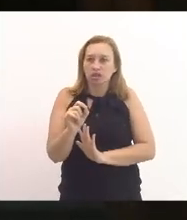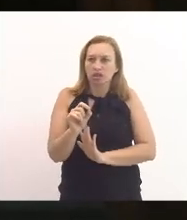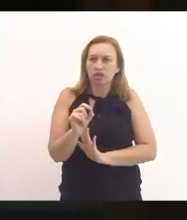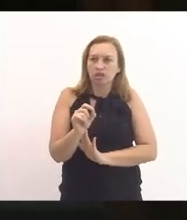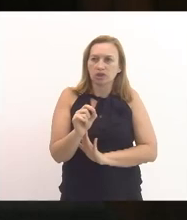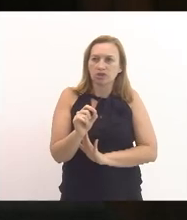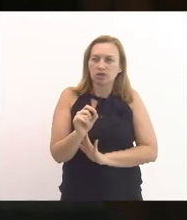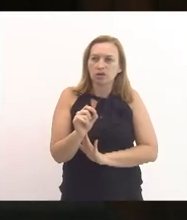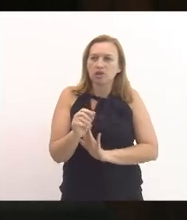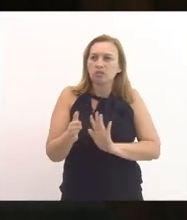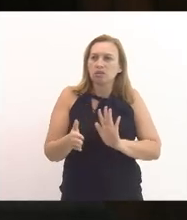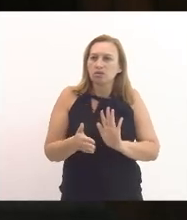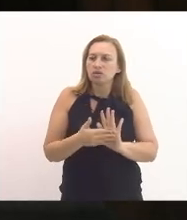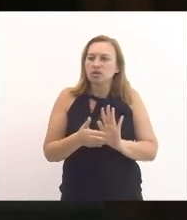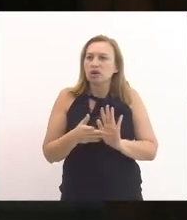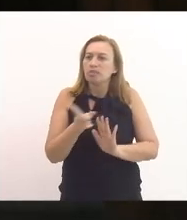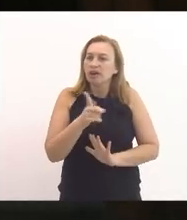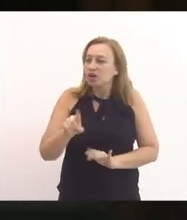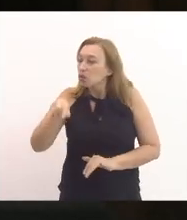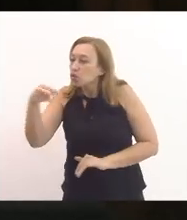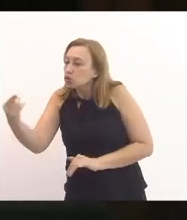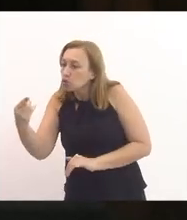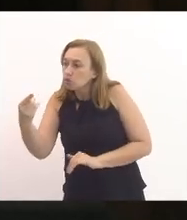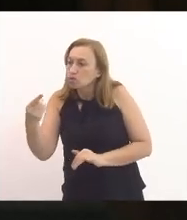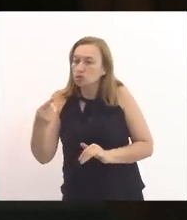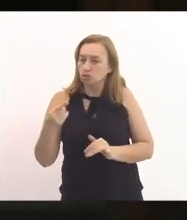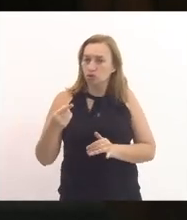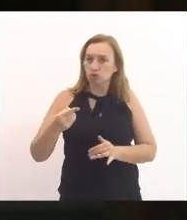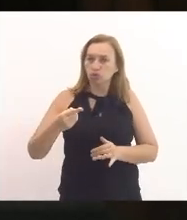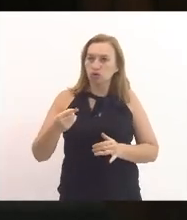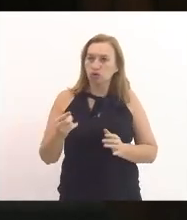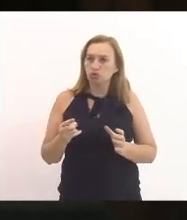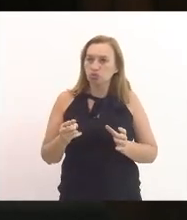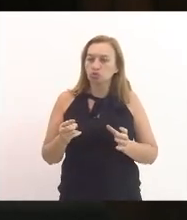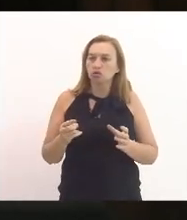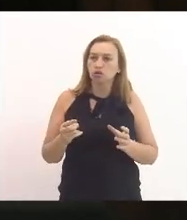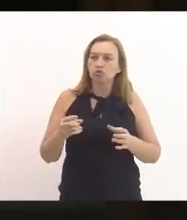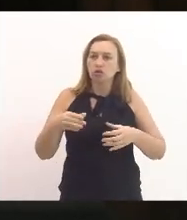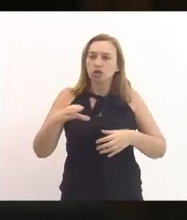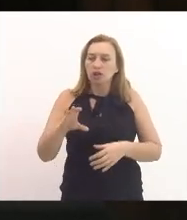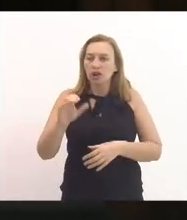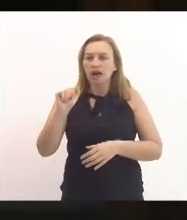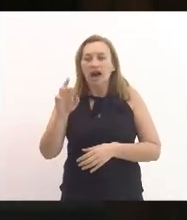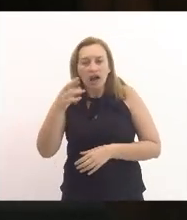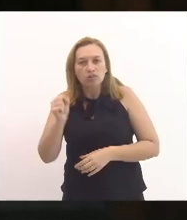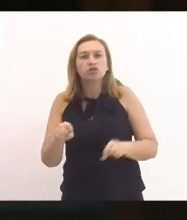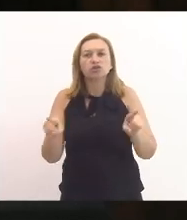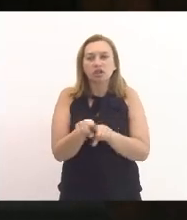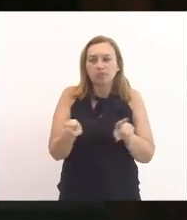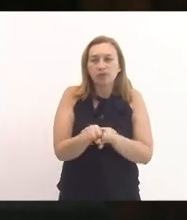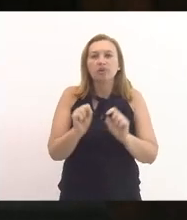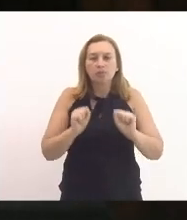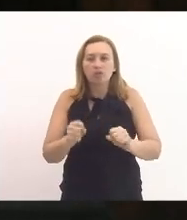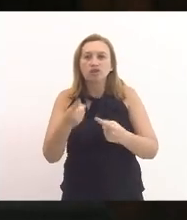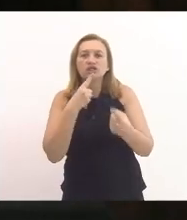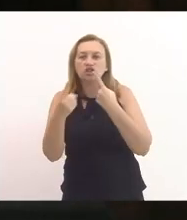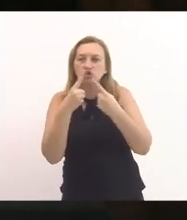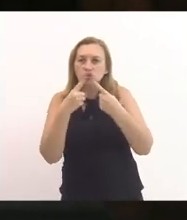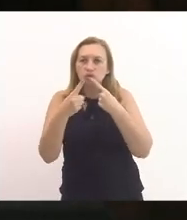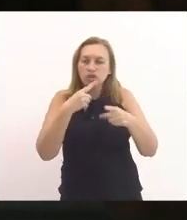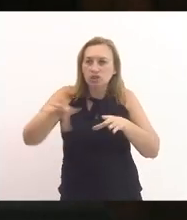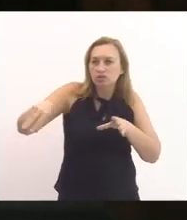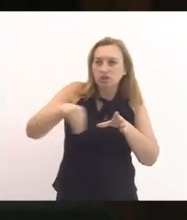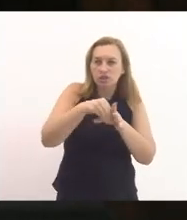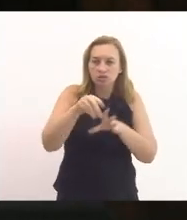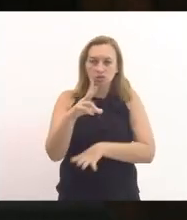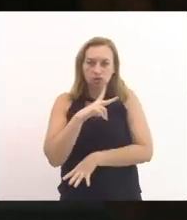equânime mas proporcional para que os outros cargos eles também possam ser ouvidos dentro das discussões que interessam